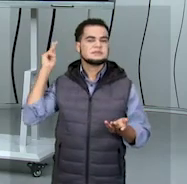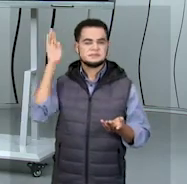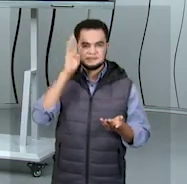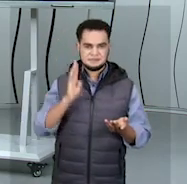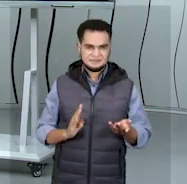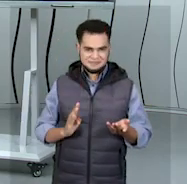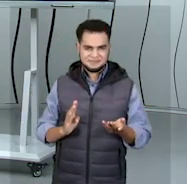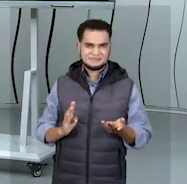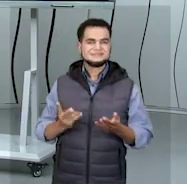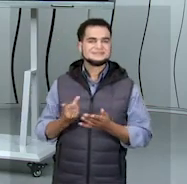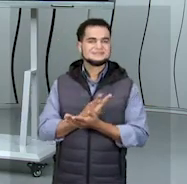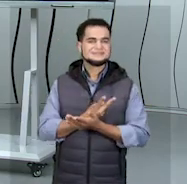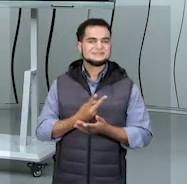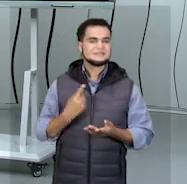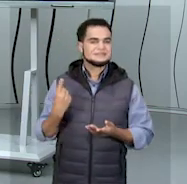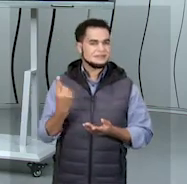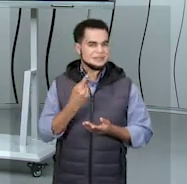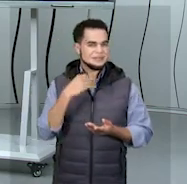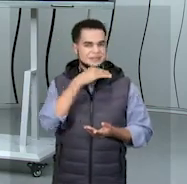ver que,